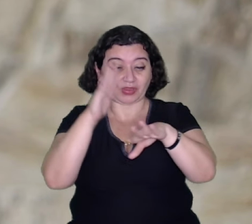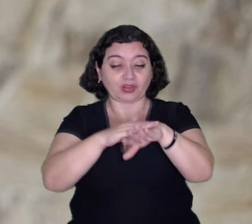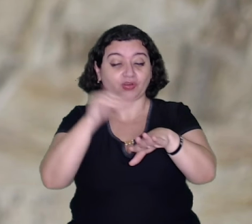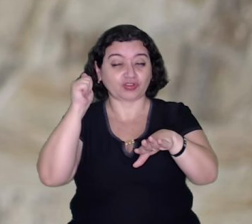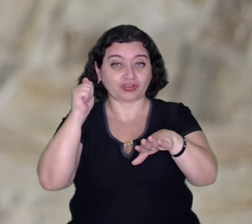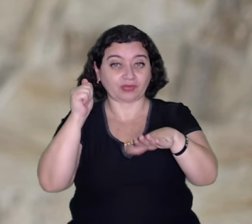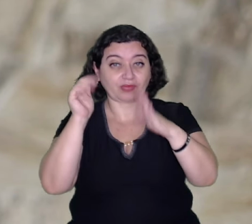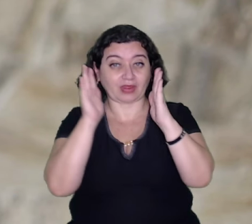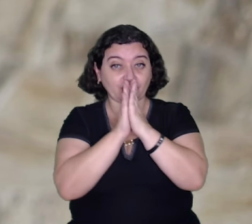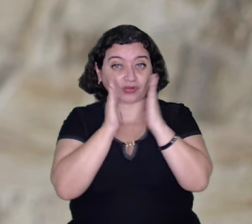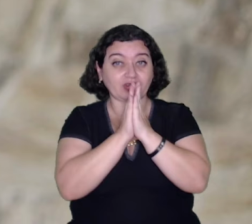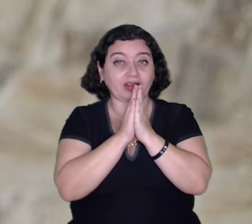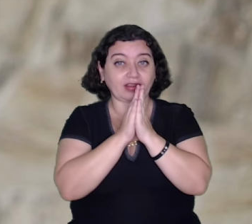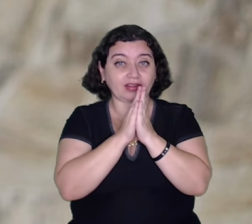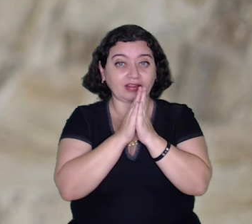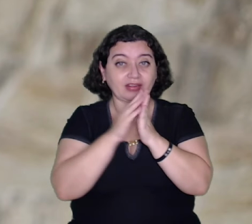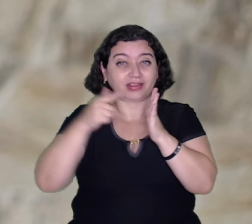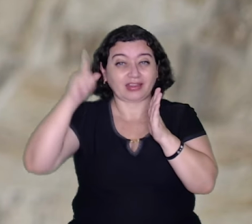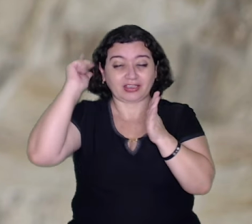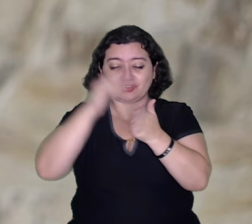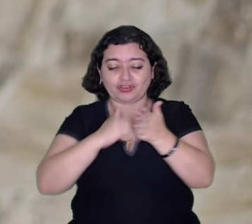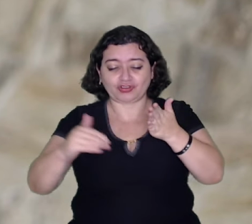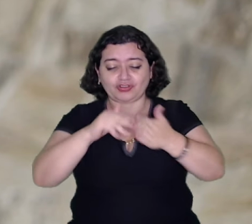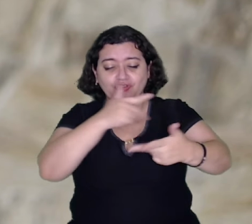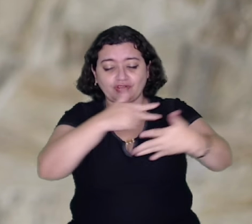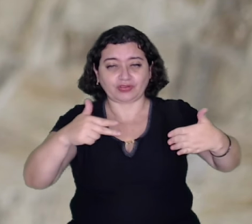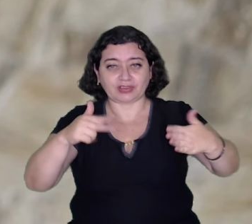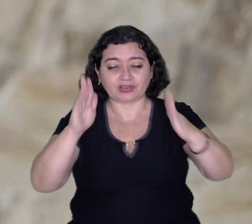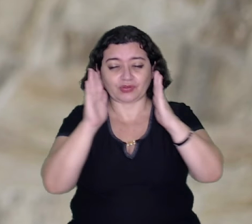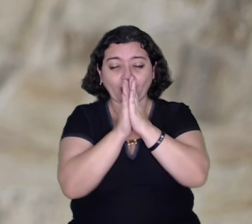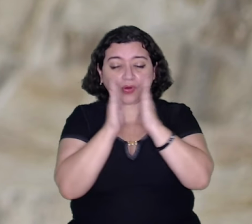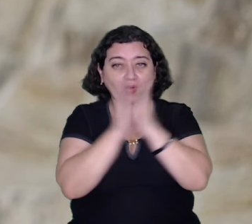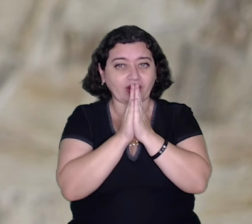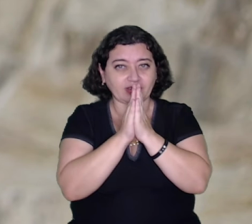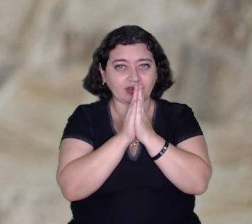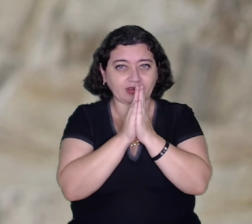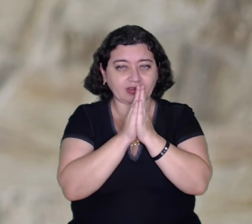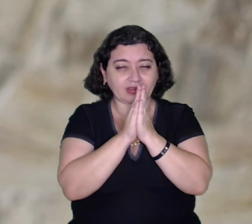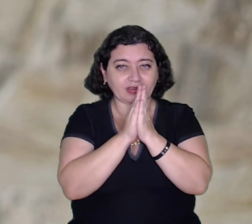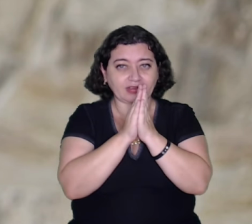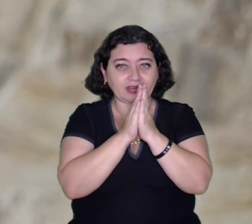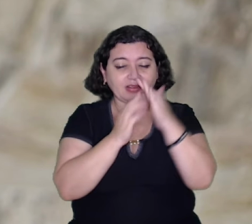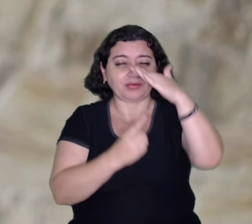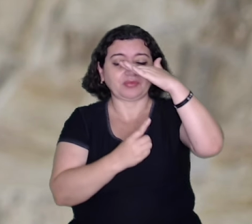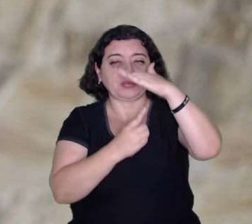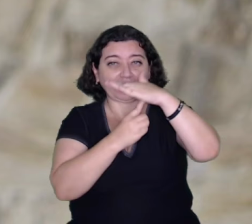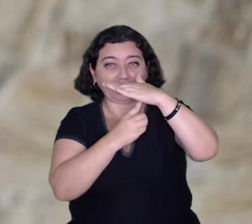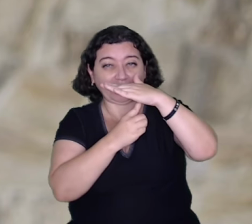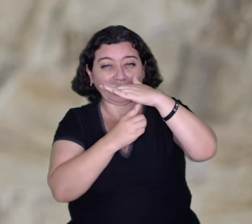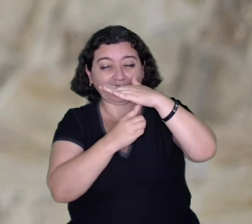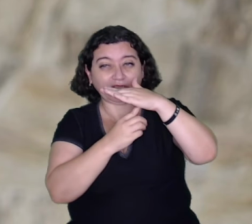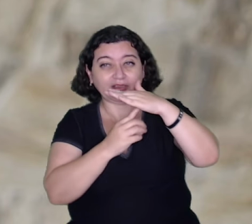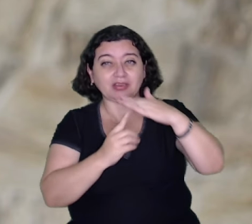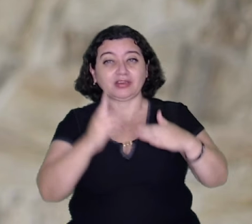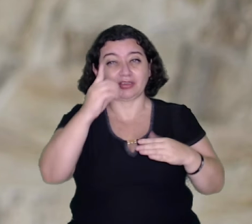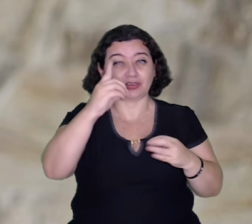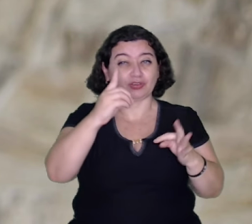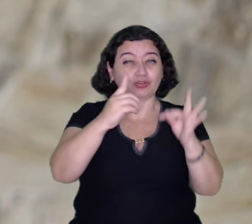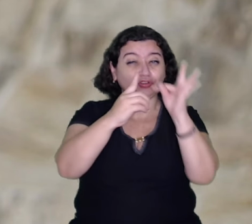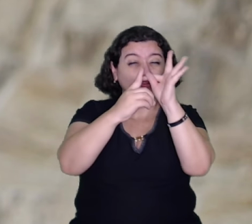orar. Antes de tudo, ore. Lá de 1 Timóteo, no capítulo 2, versículo 1. Guarde